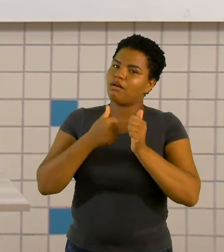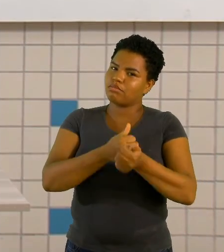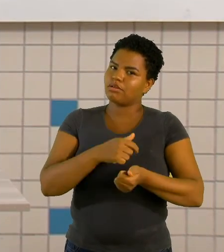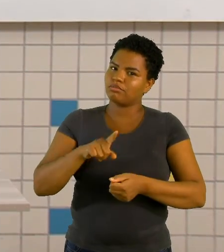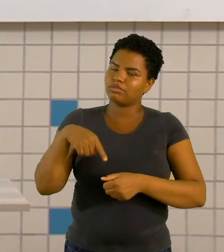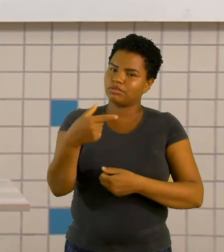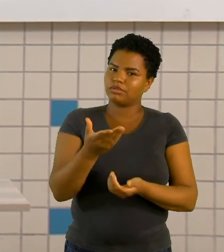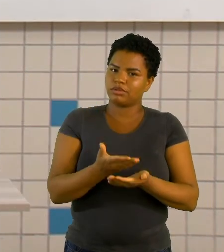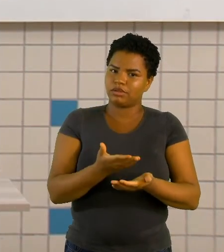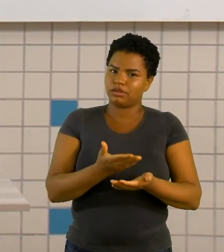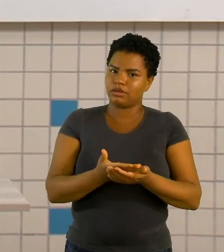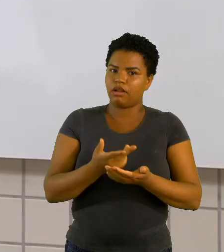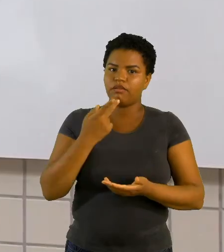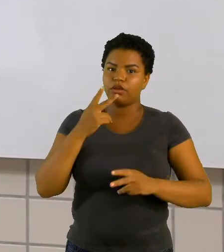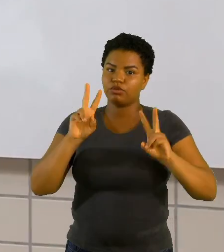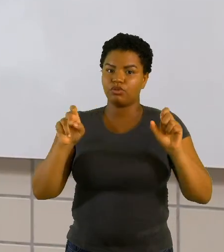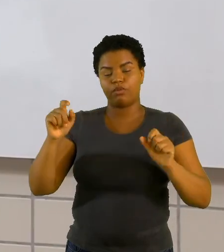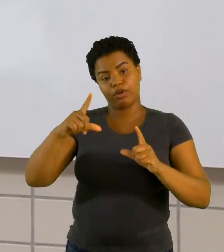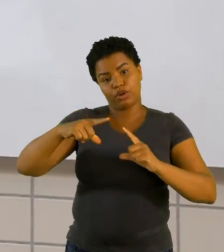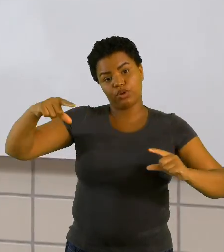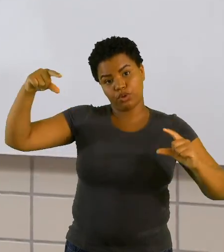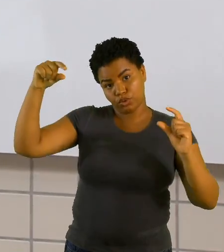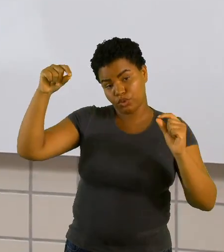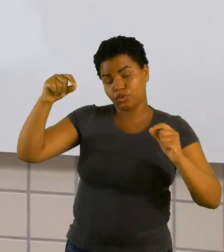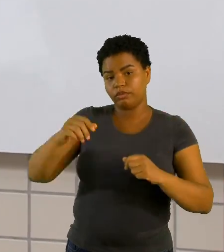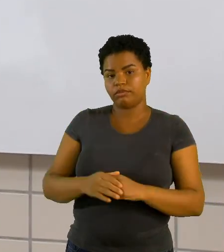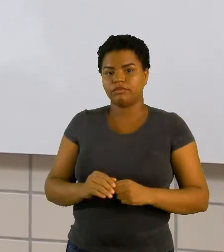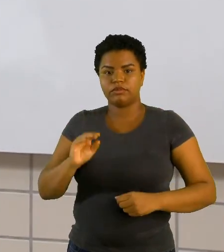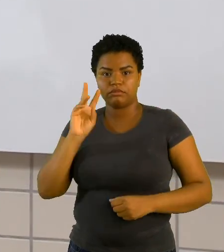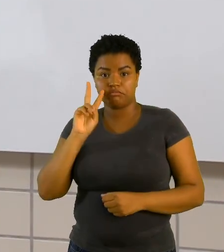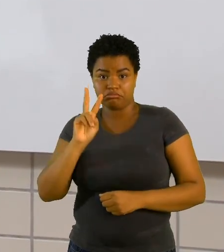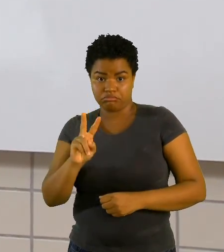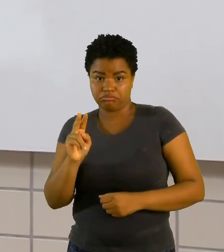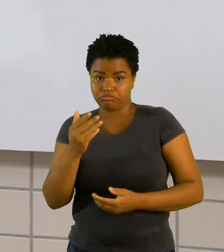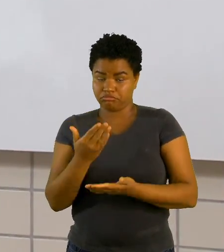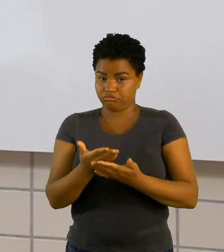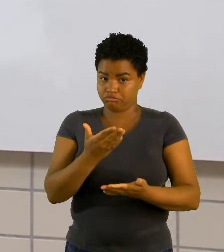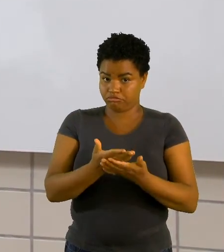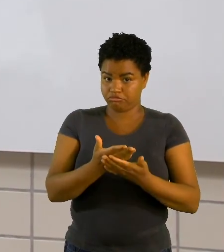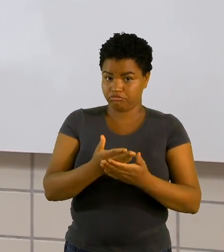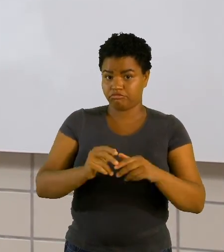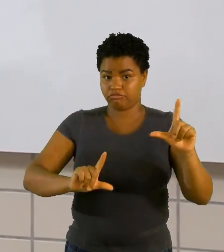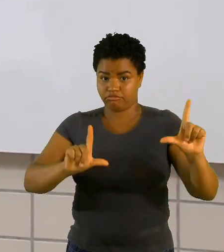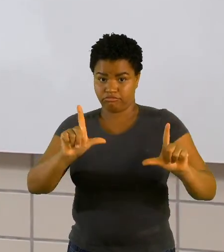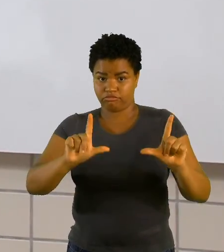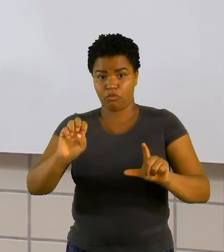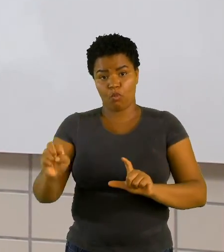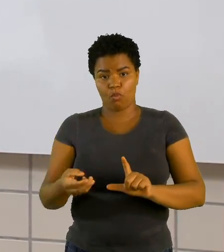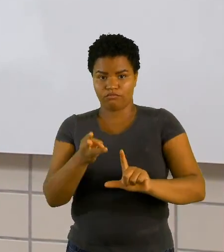Falaremos sobre a Lua. Você pode assistir essas aulas na televisão ou na